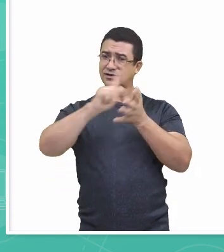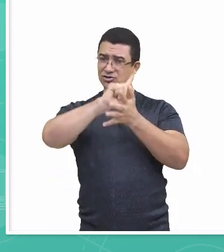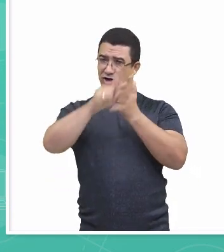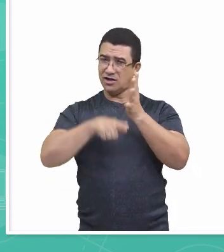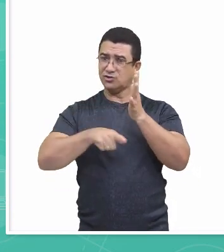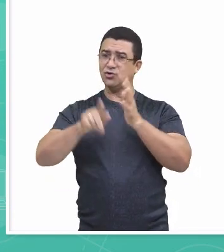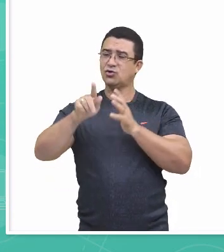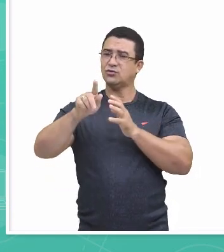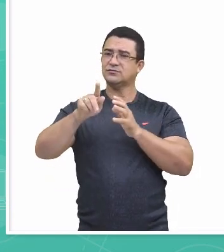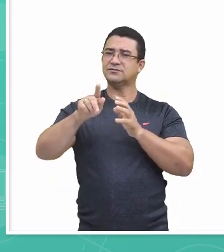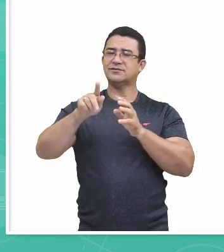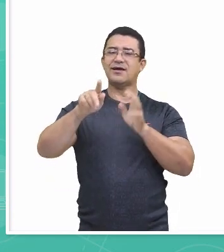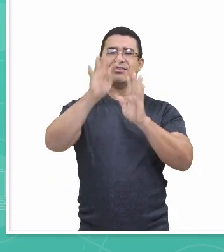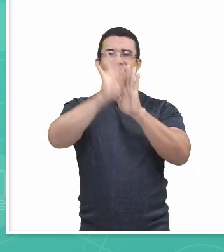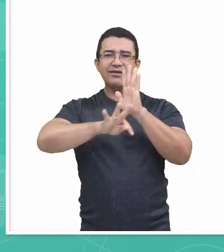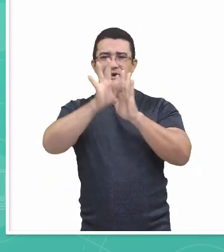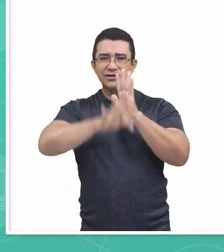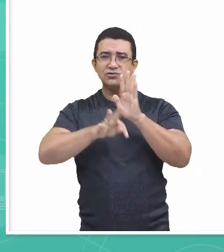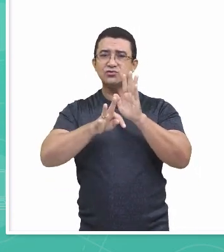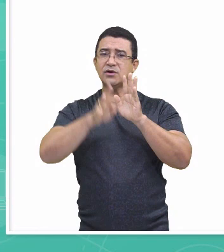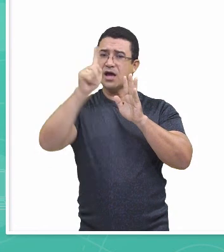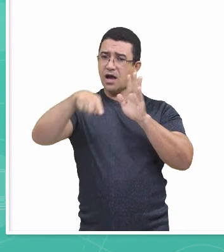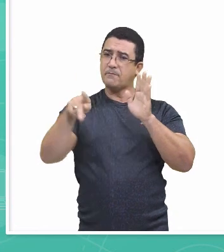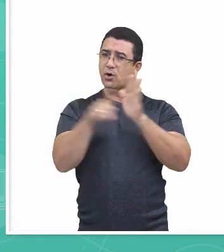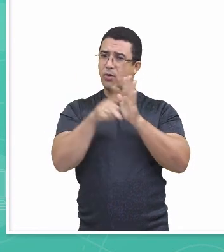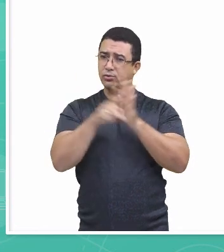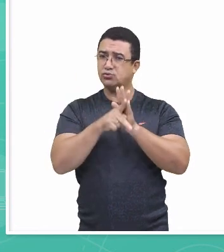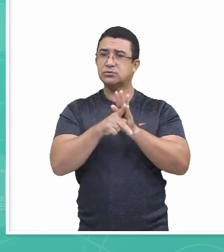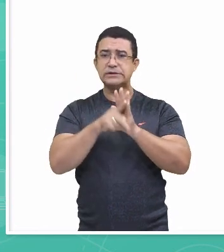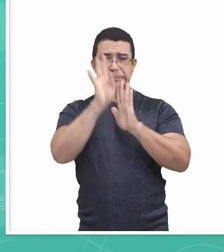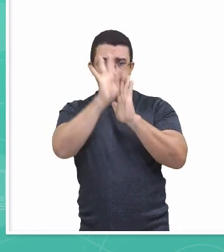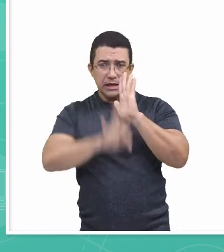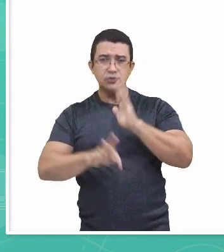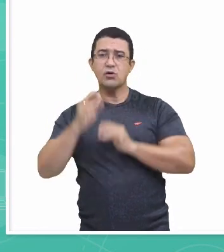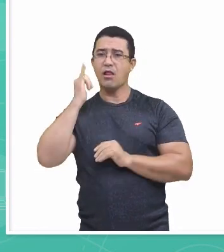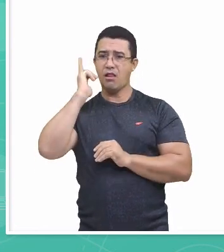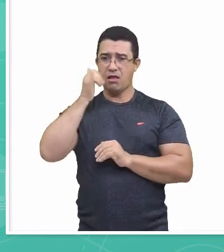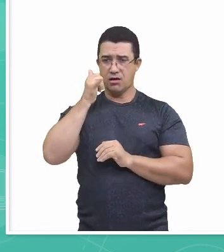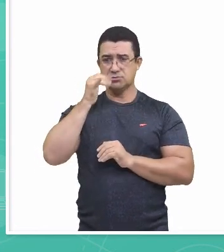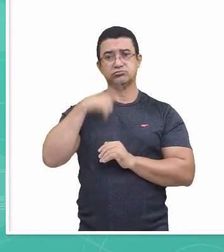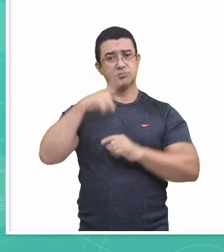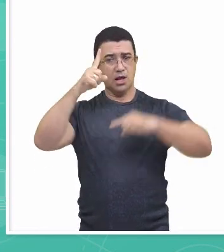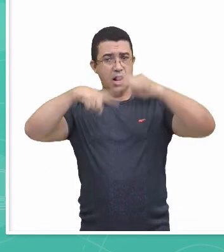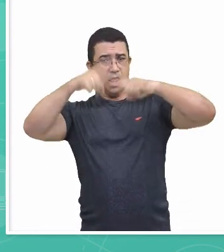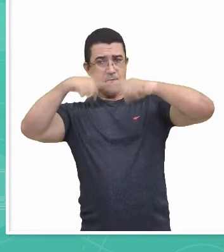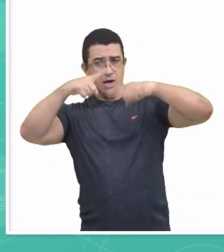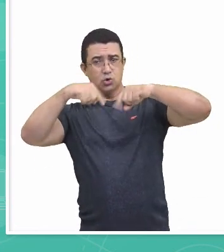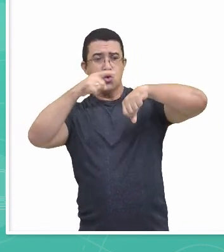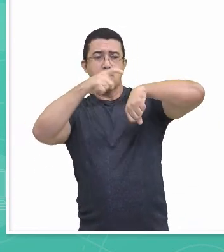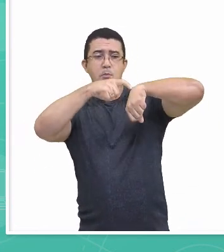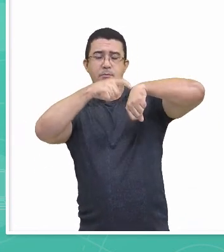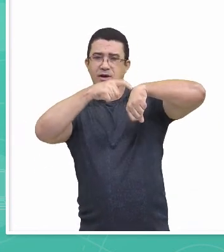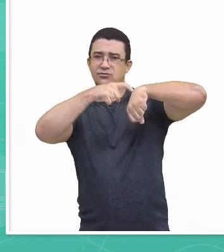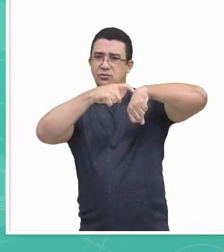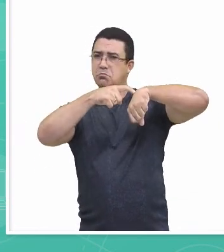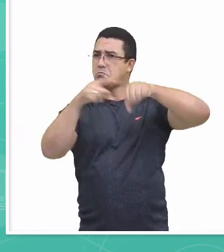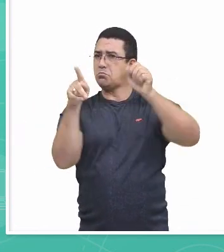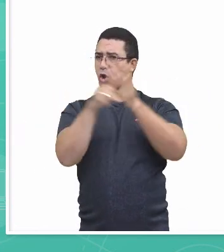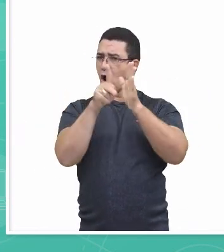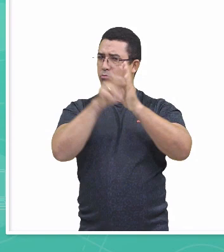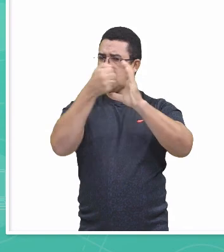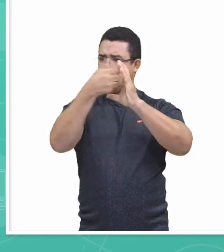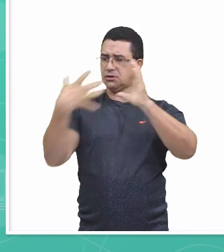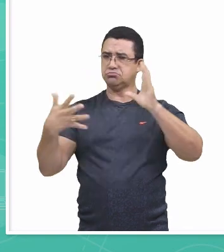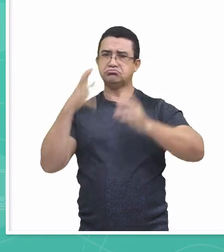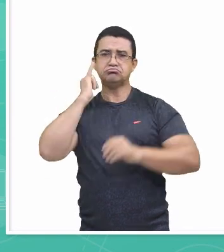que pertence ao tipo de texto narrativo. Possui elementos de momentos e características de uma narração, né? Ele vai